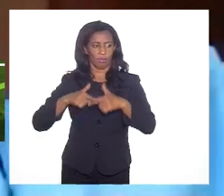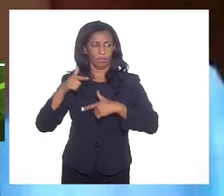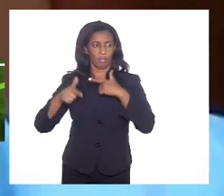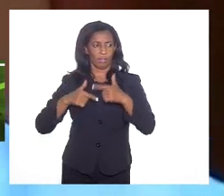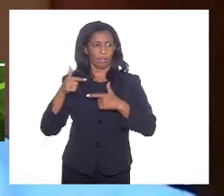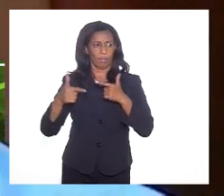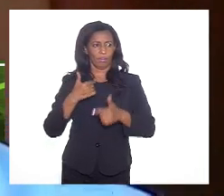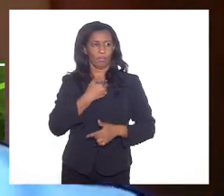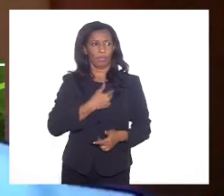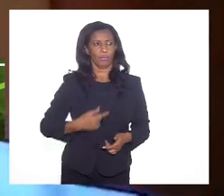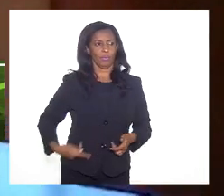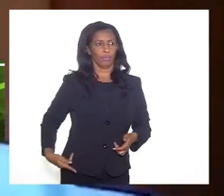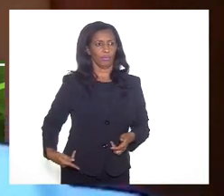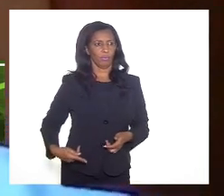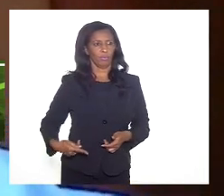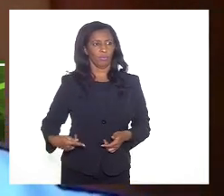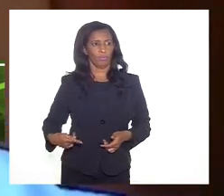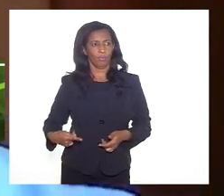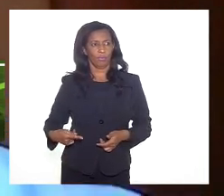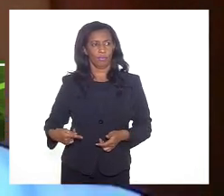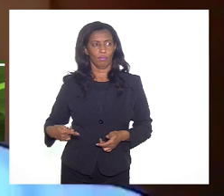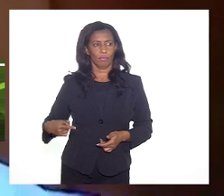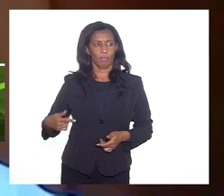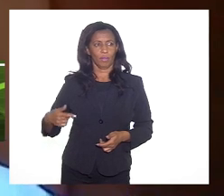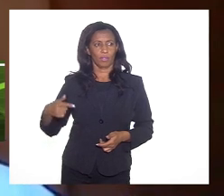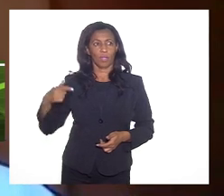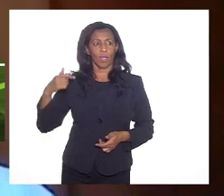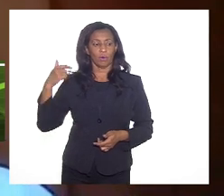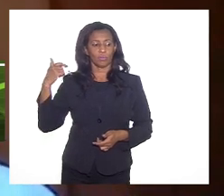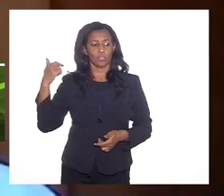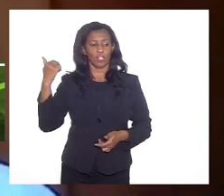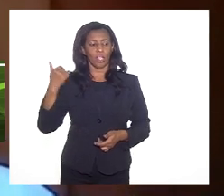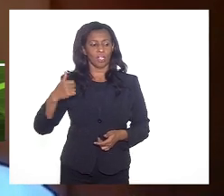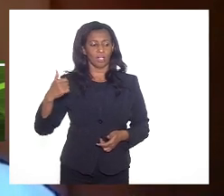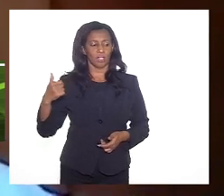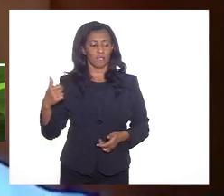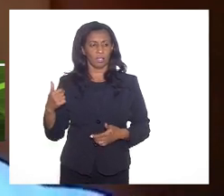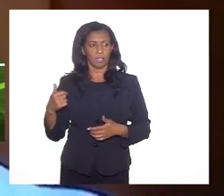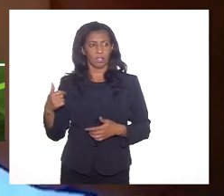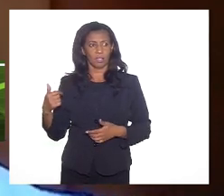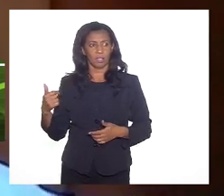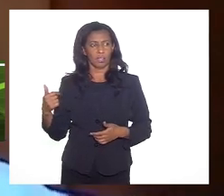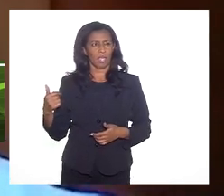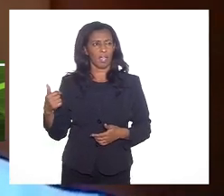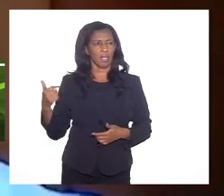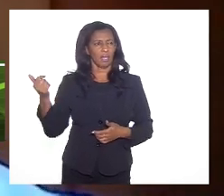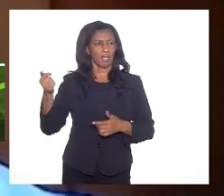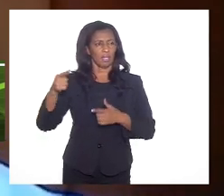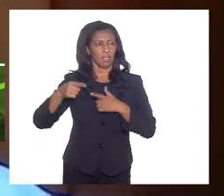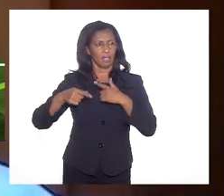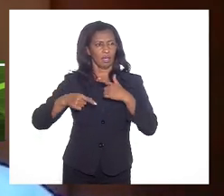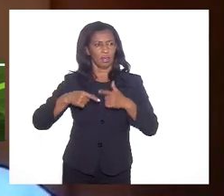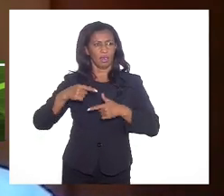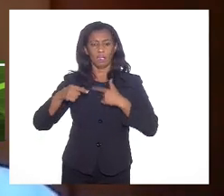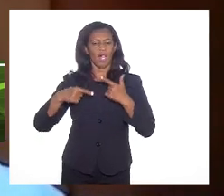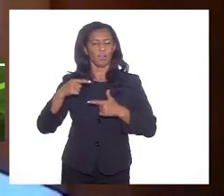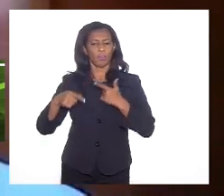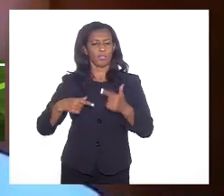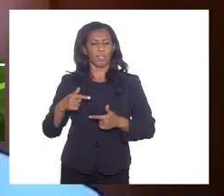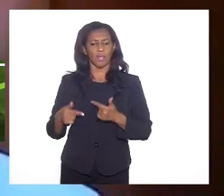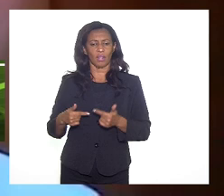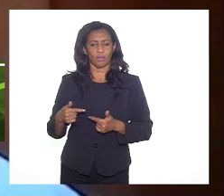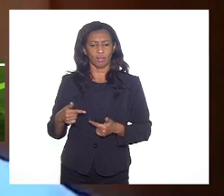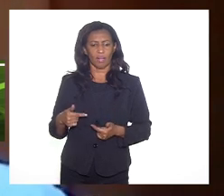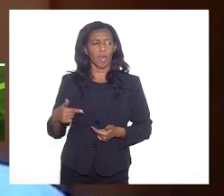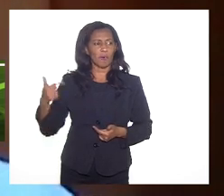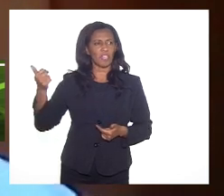para frente, mas ainda assim, considerando que esse serviço público no Estado acumula demandas represadas há muito